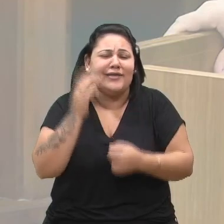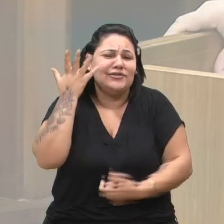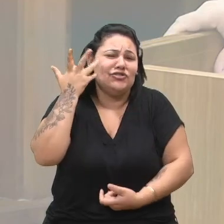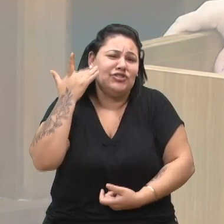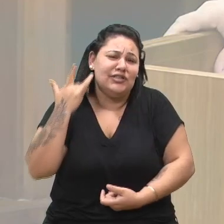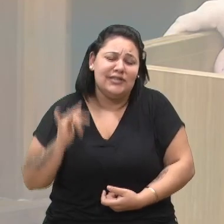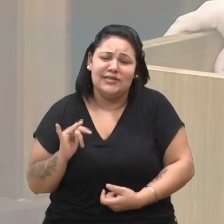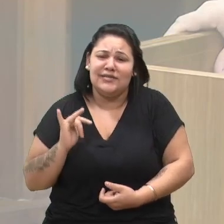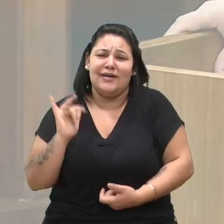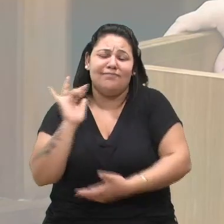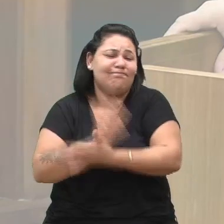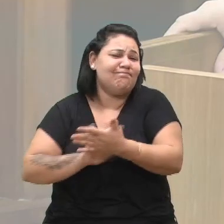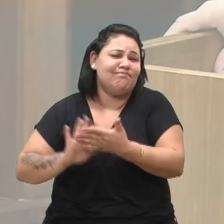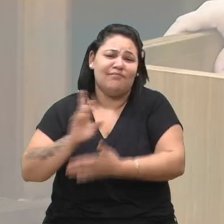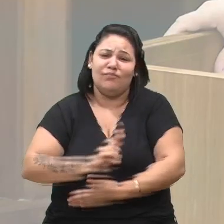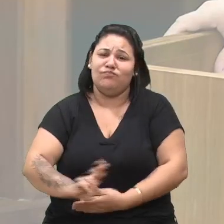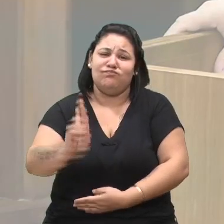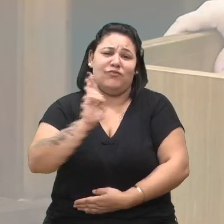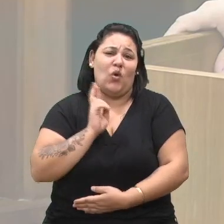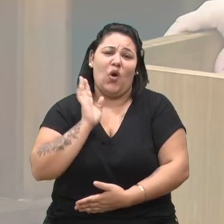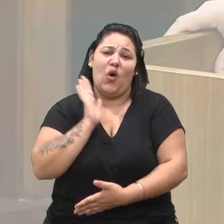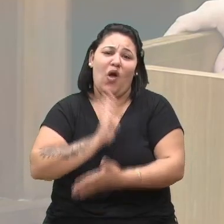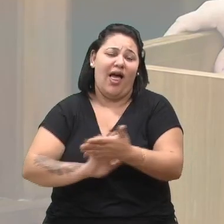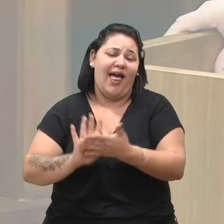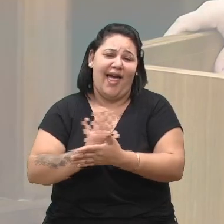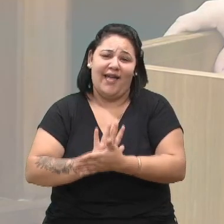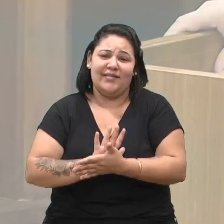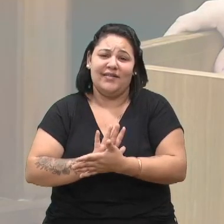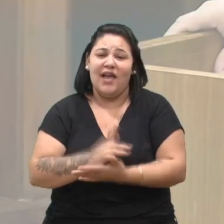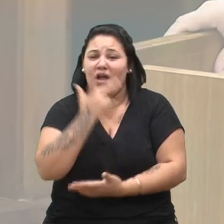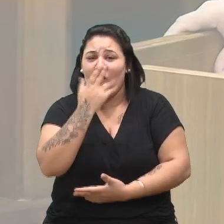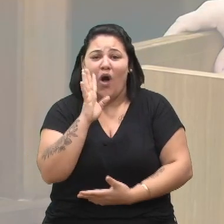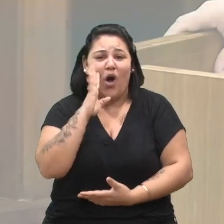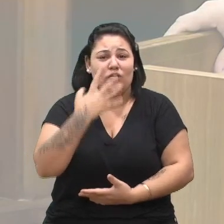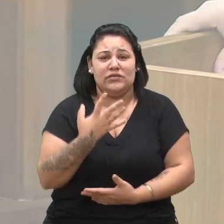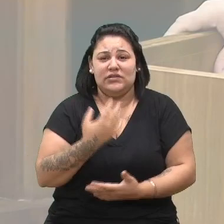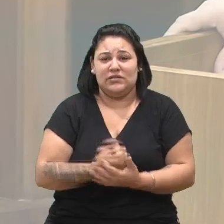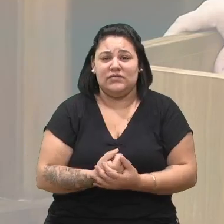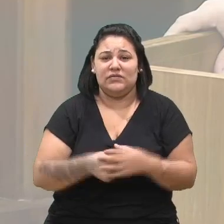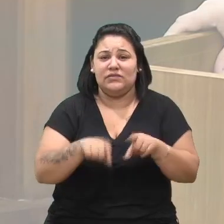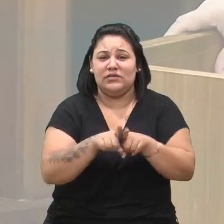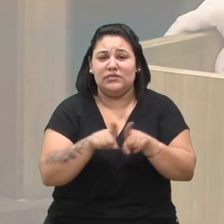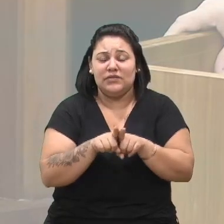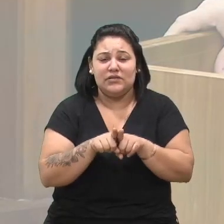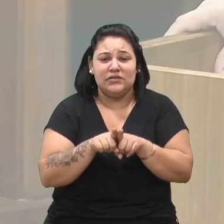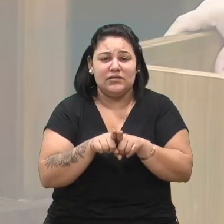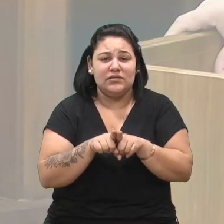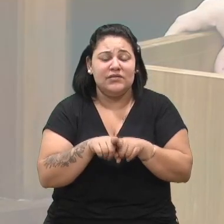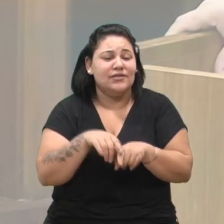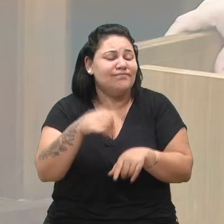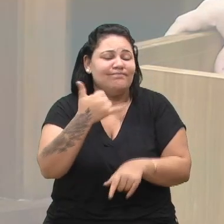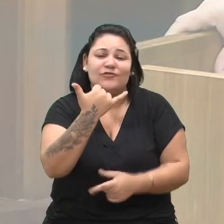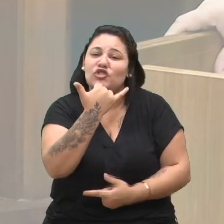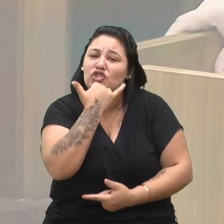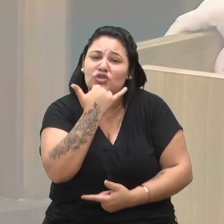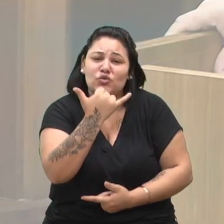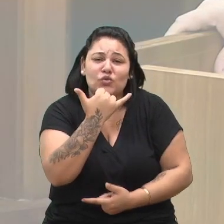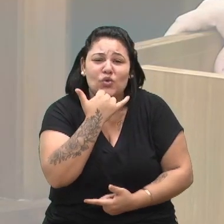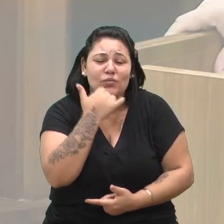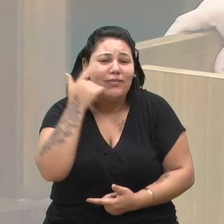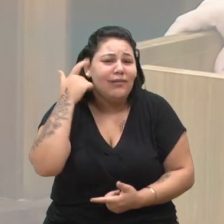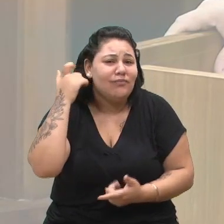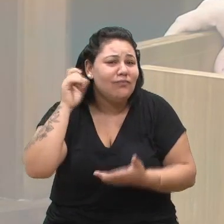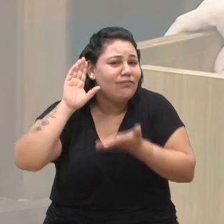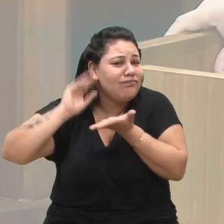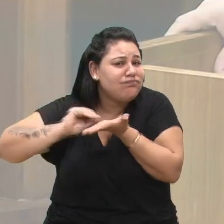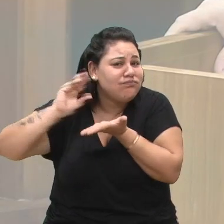deu ao avanço. A mesma coisa aconteceu quando da cedência do terreno, isto é, da localização do terreno. Eu tive que ser bem firme na virada do